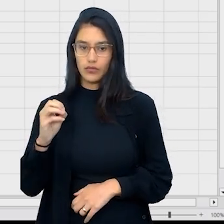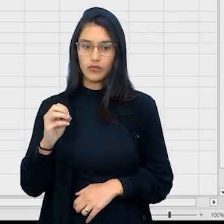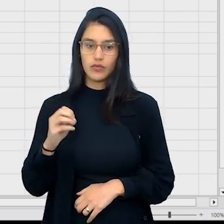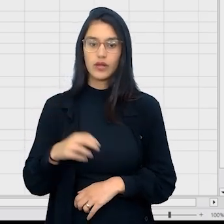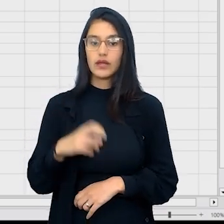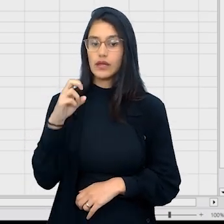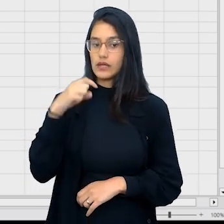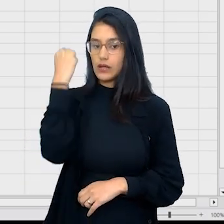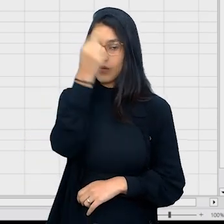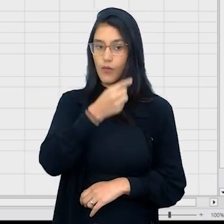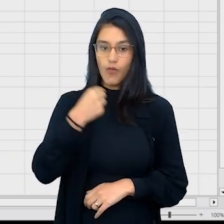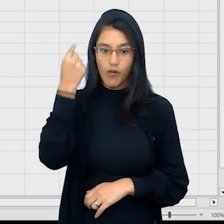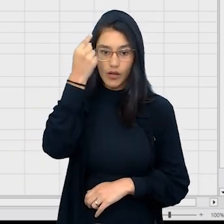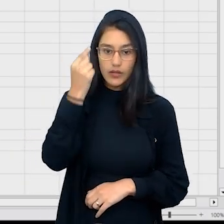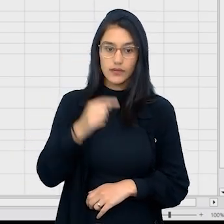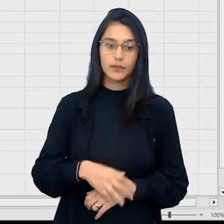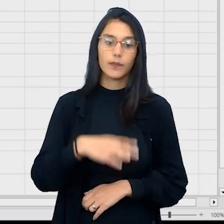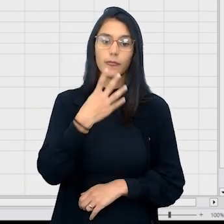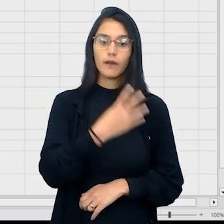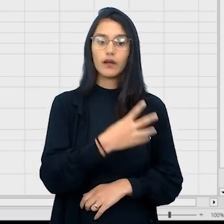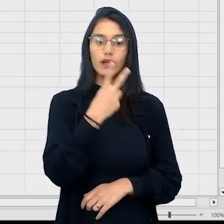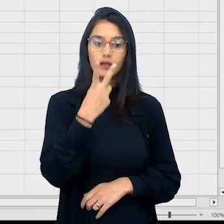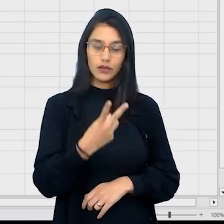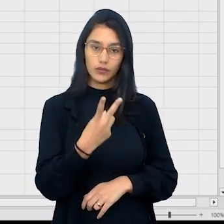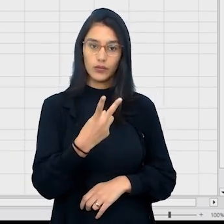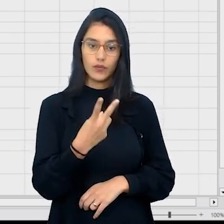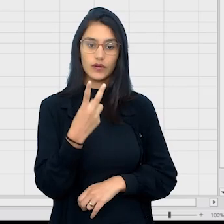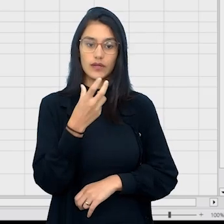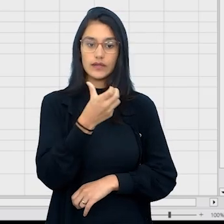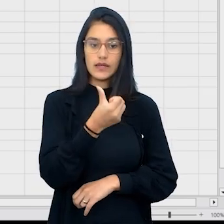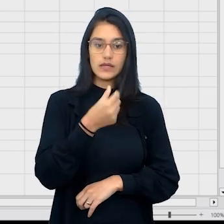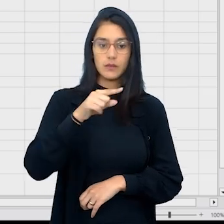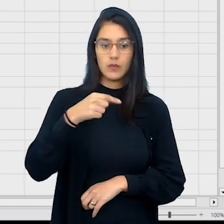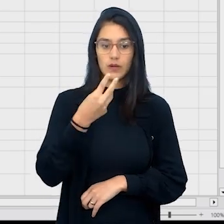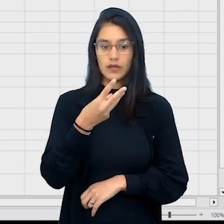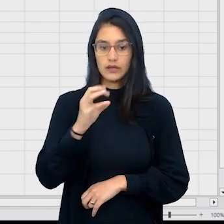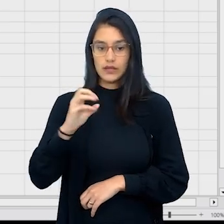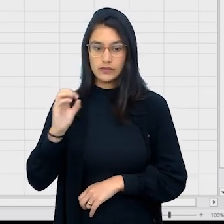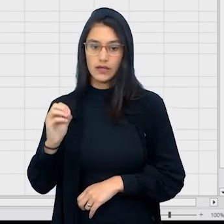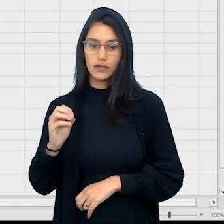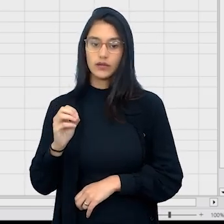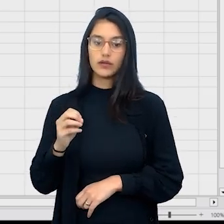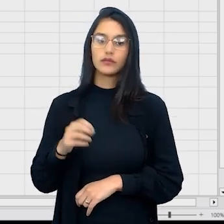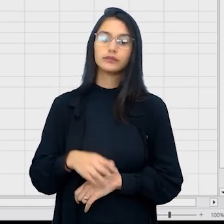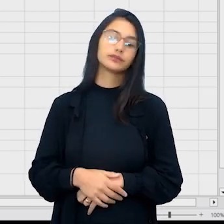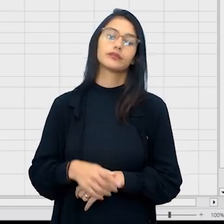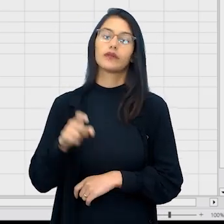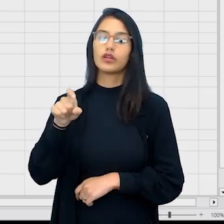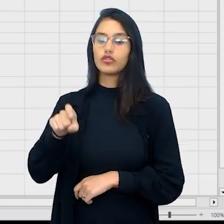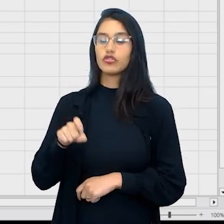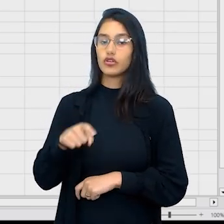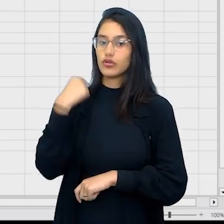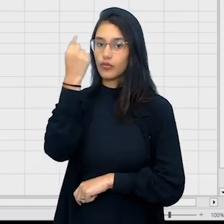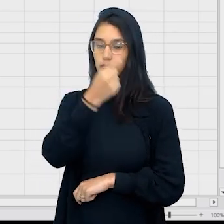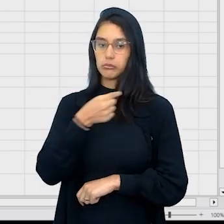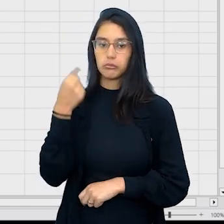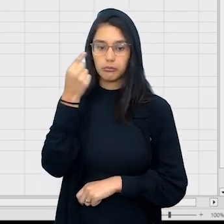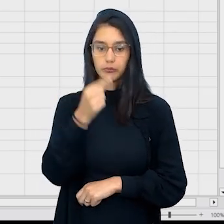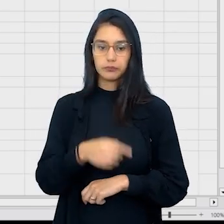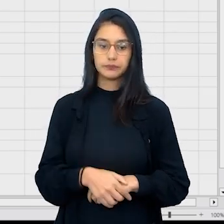em 5 horas. 42 funcionários, 6.300 bombons em X